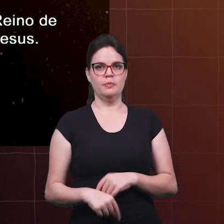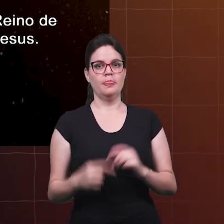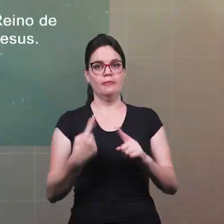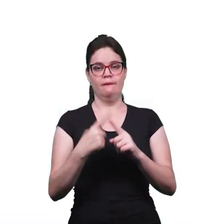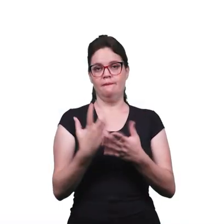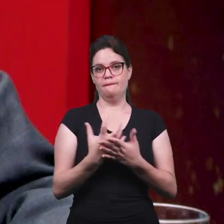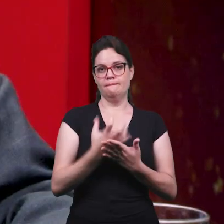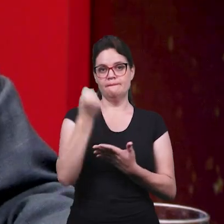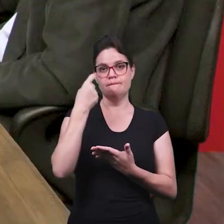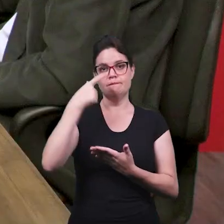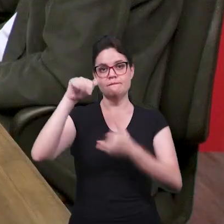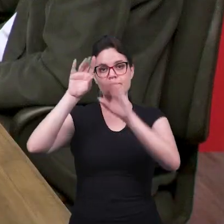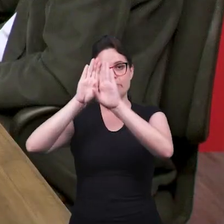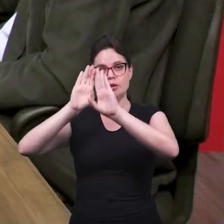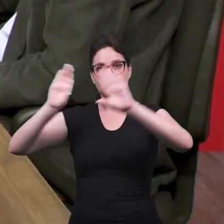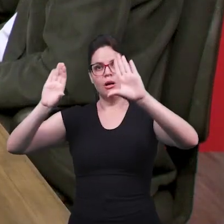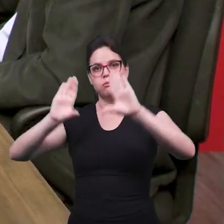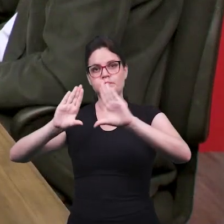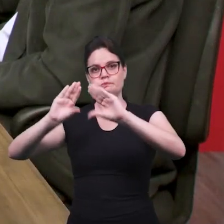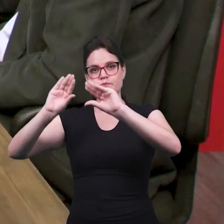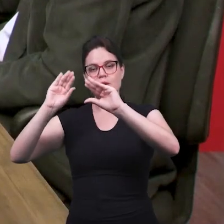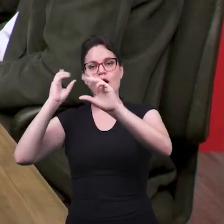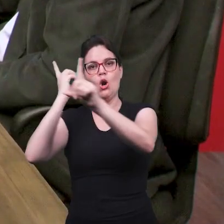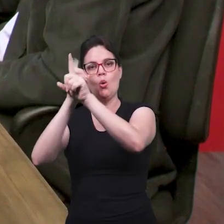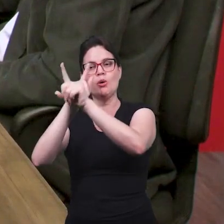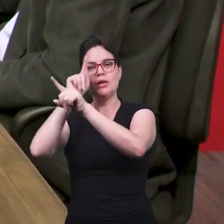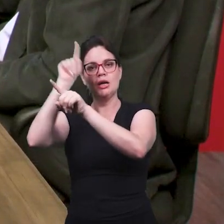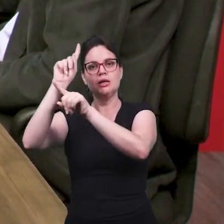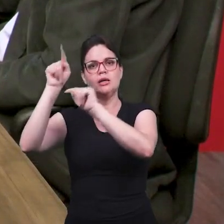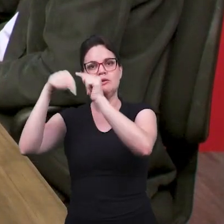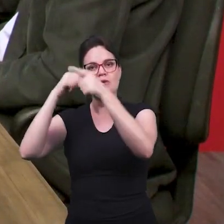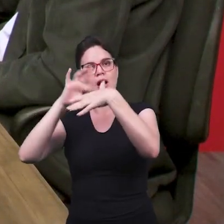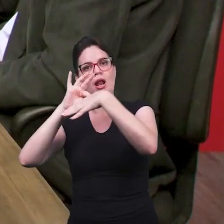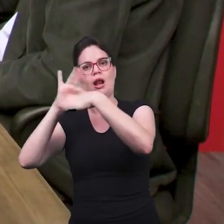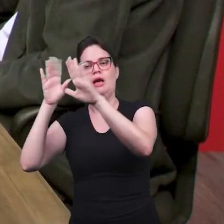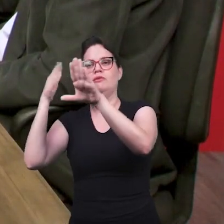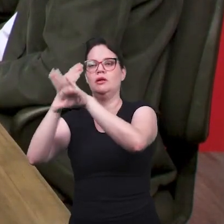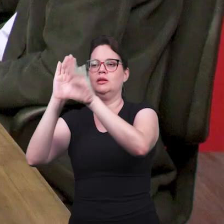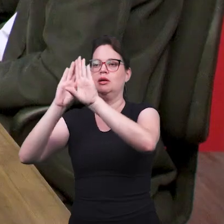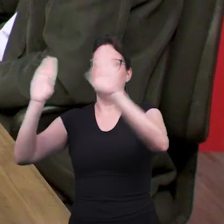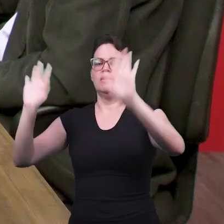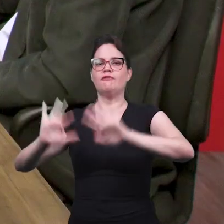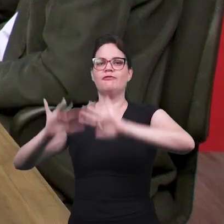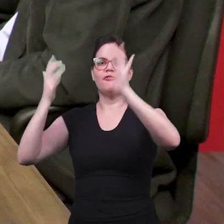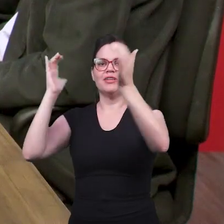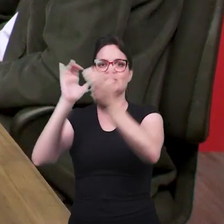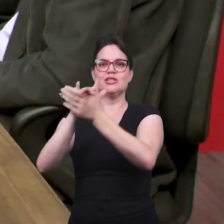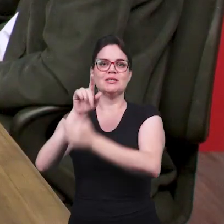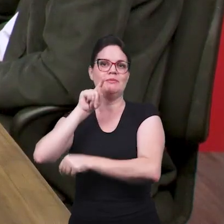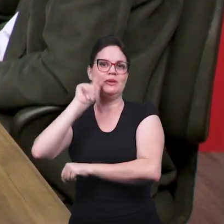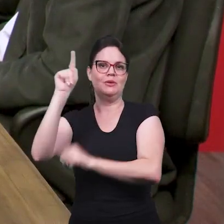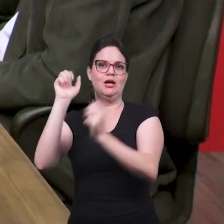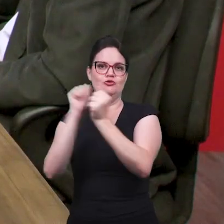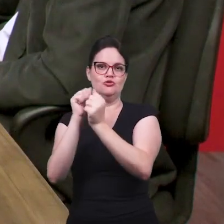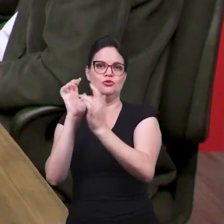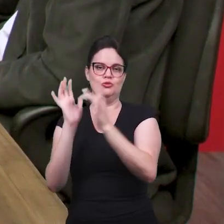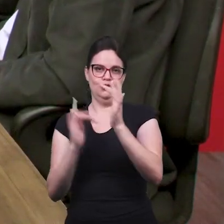Cordeiro. E depois a segunda vinda de Jesus põe fim à grande tribulação e começa o milênio do